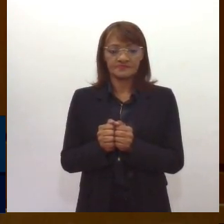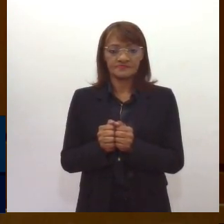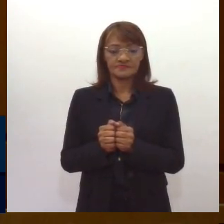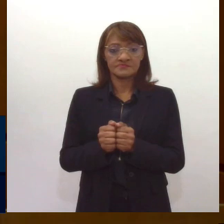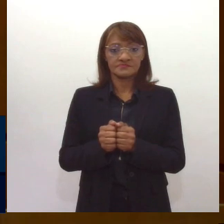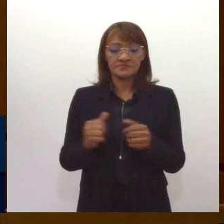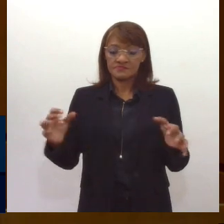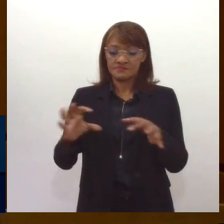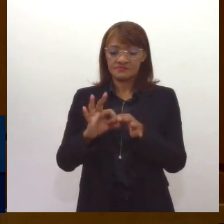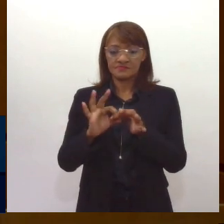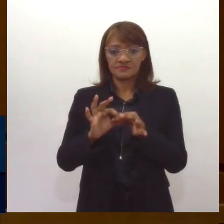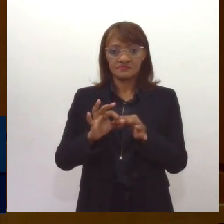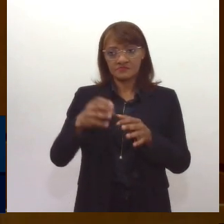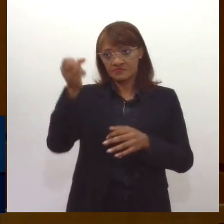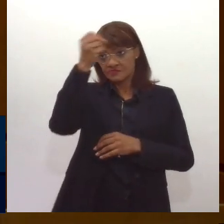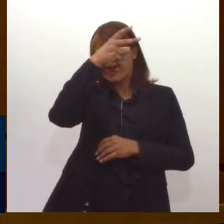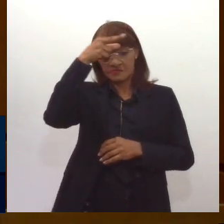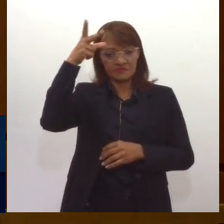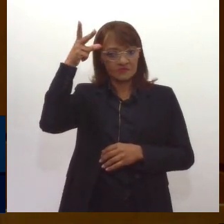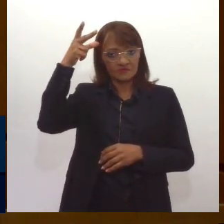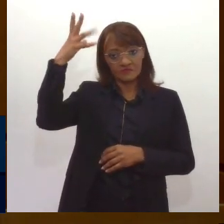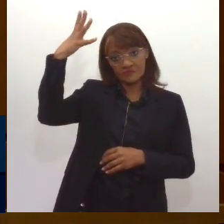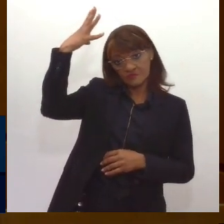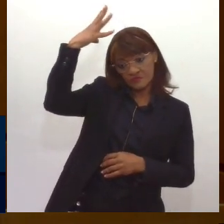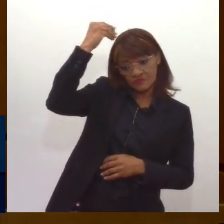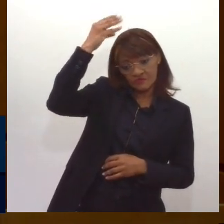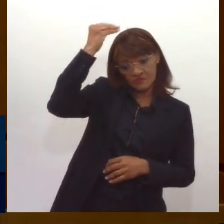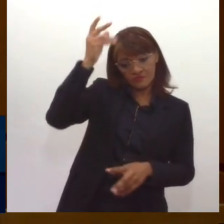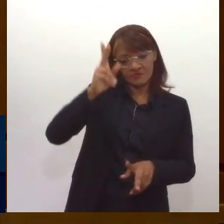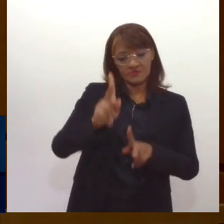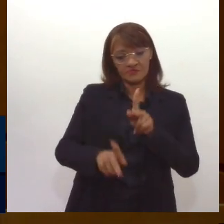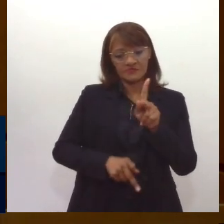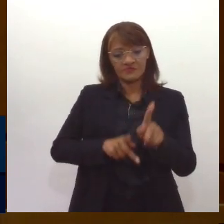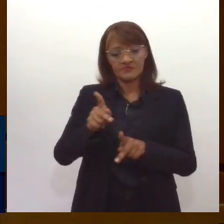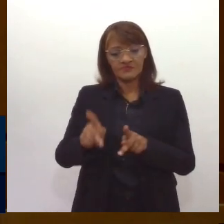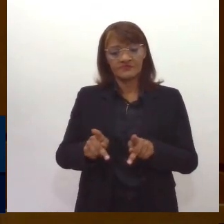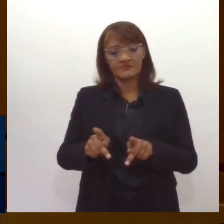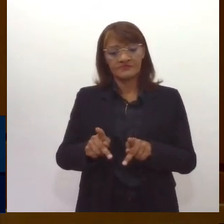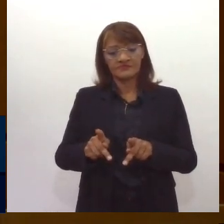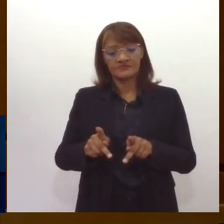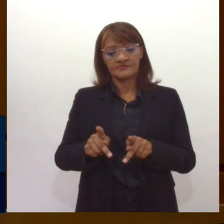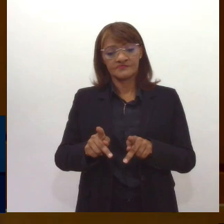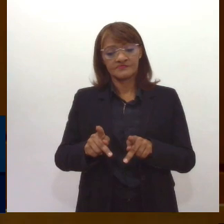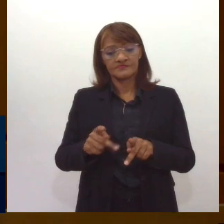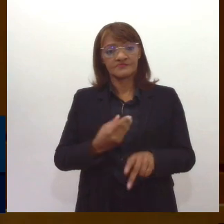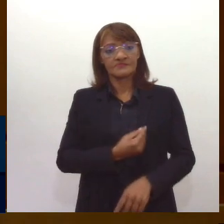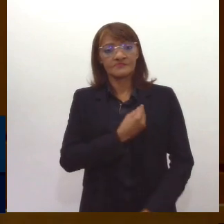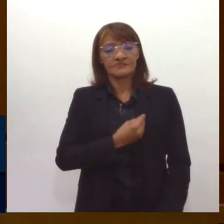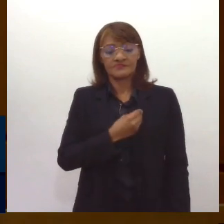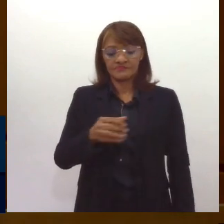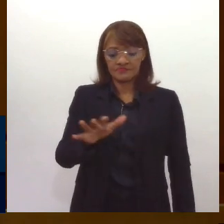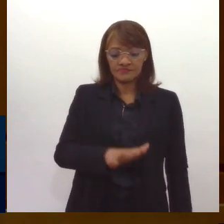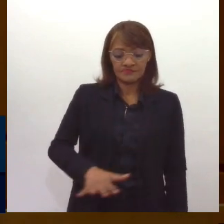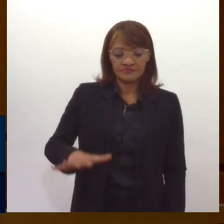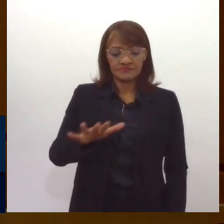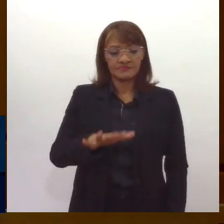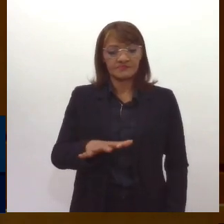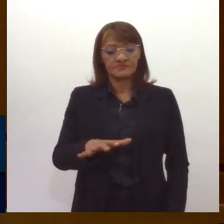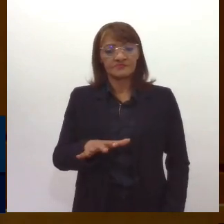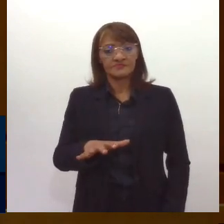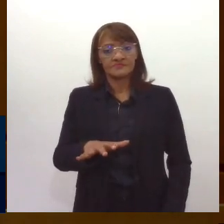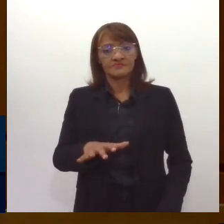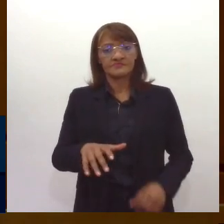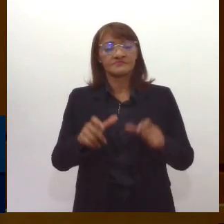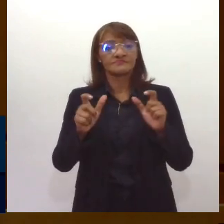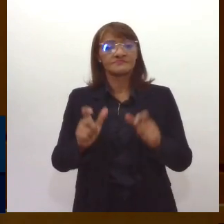a população daquele território, daquela região que está em litígio,